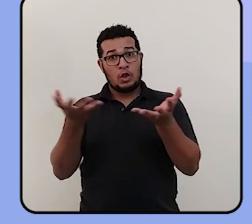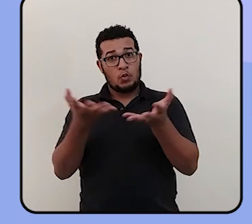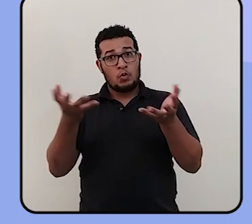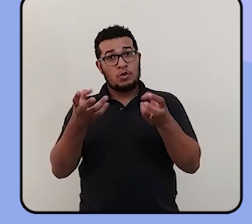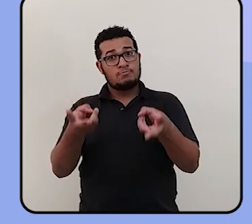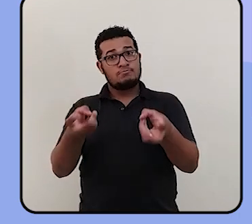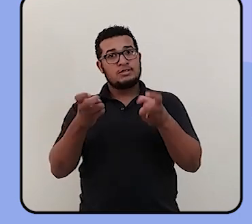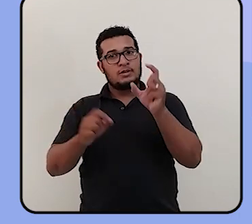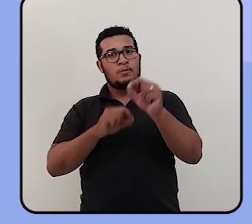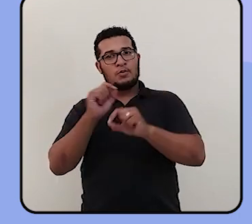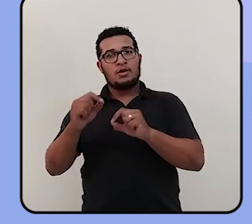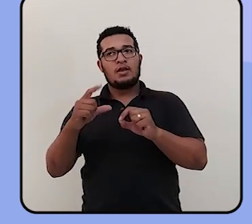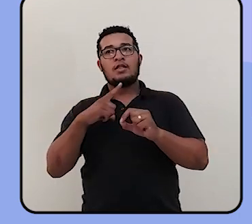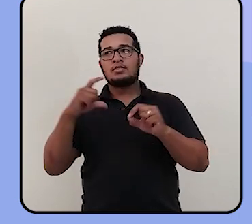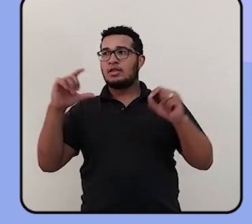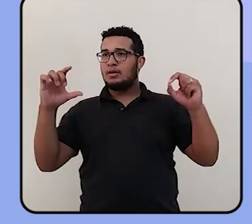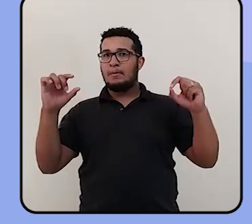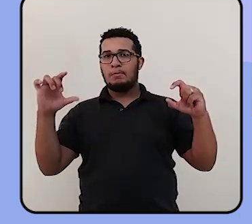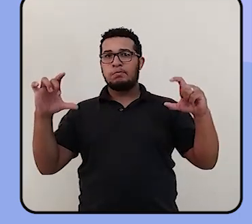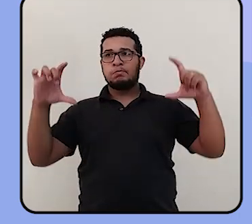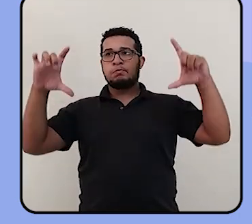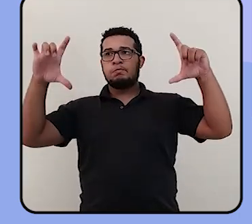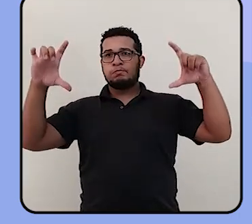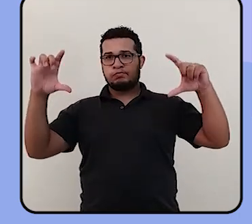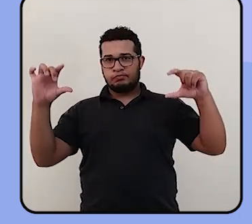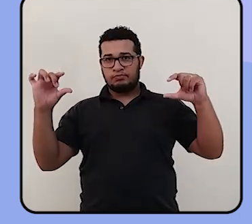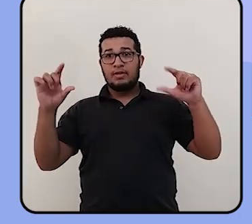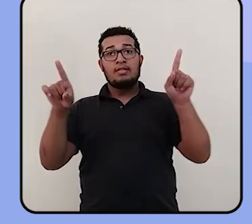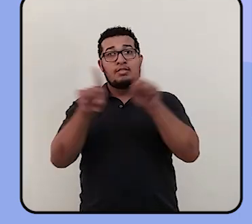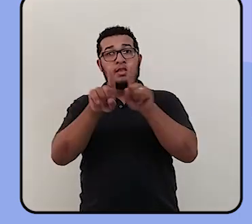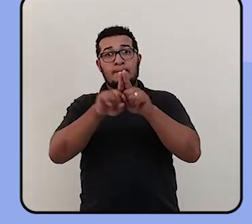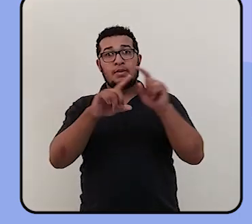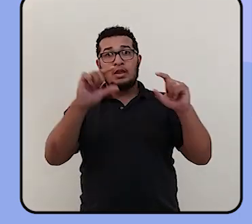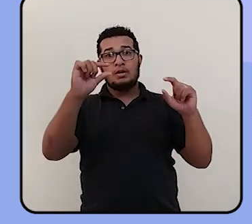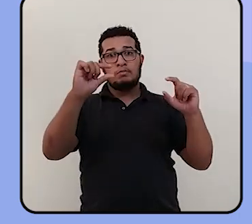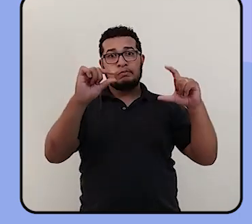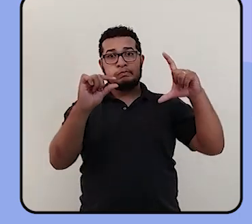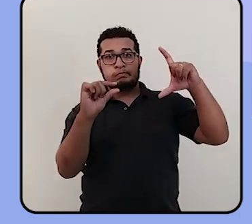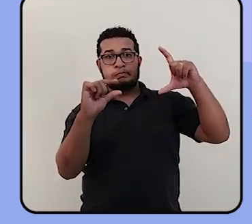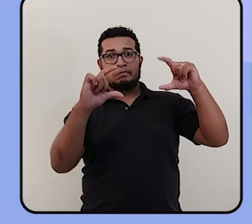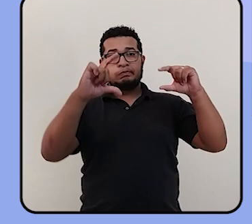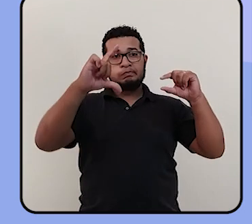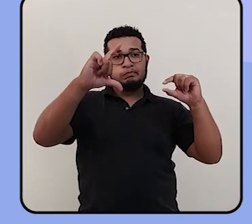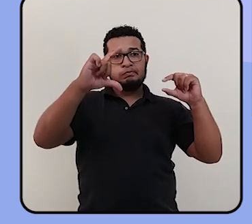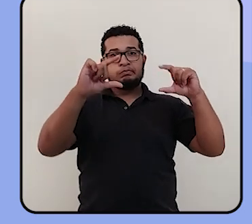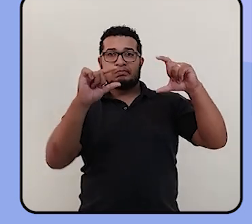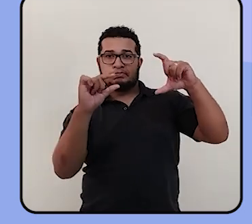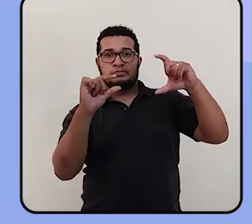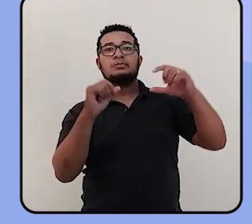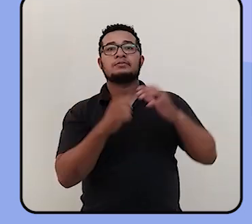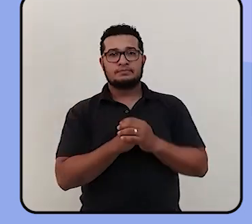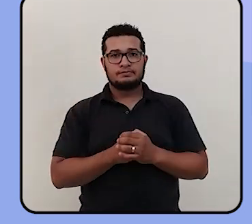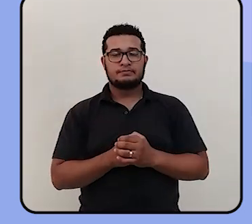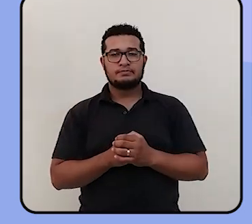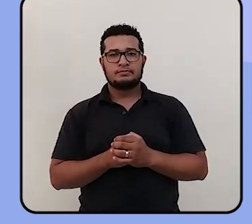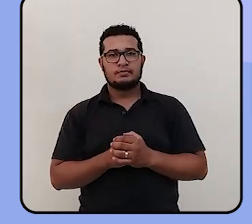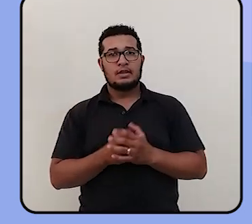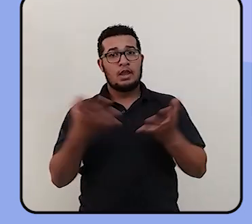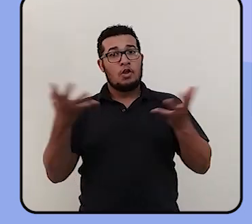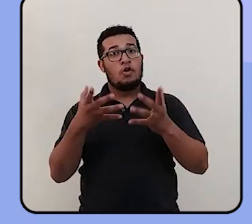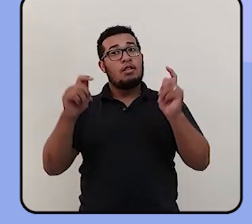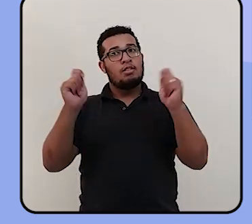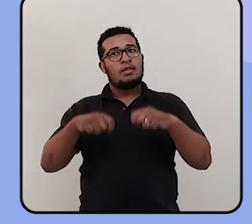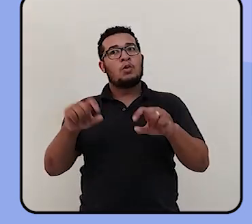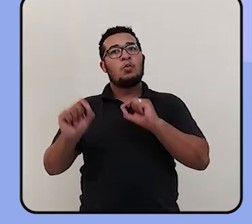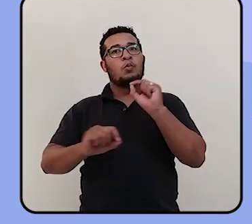Temos agora um caso de grandeza diretamente proporcional e grandeza inversamente proporcional. Agora